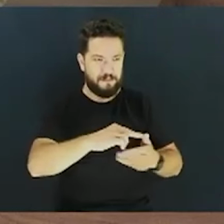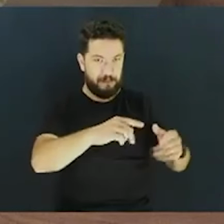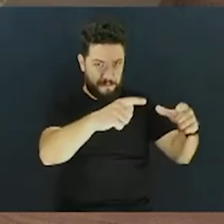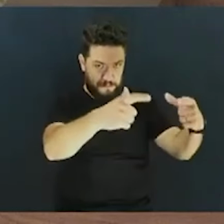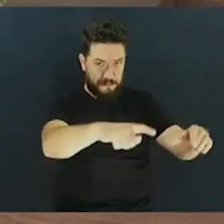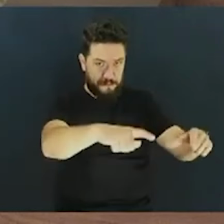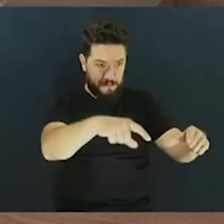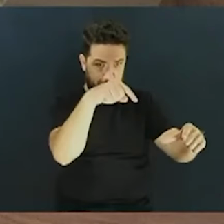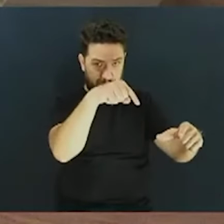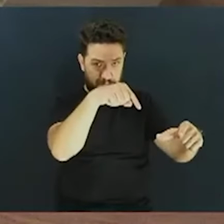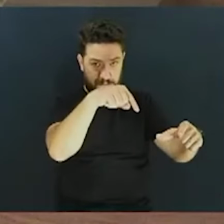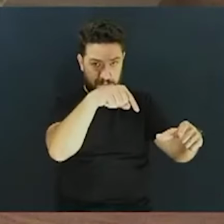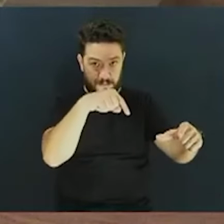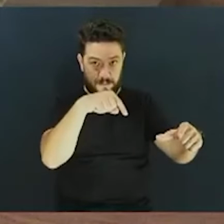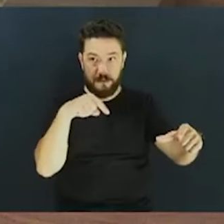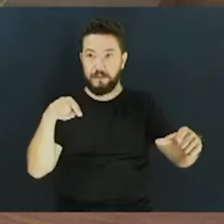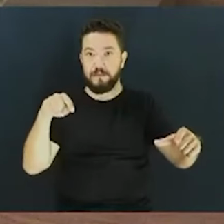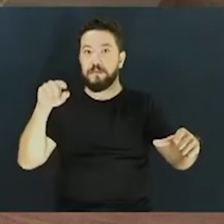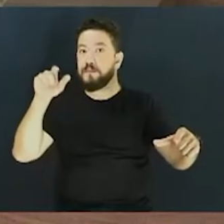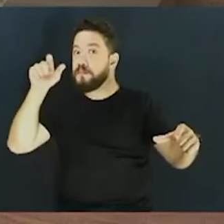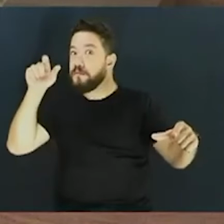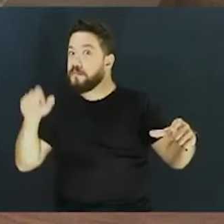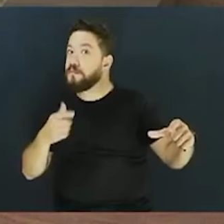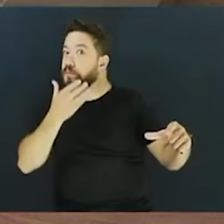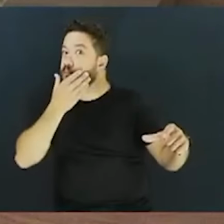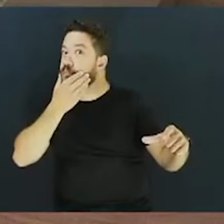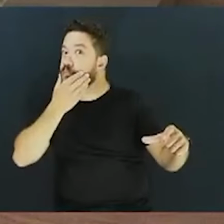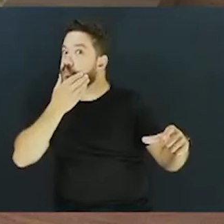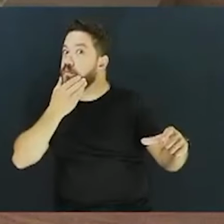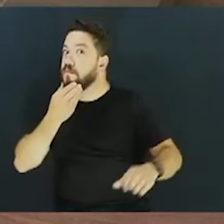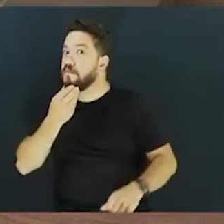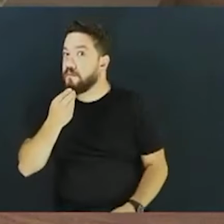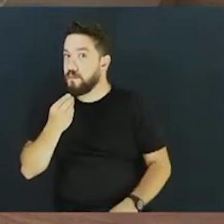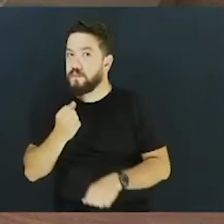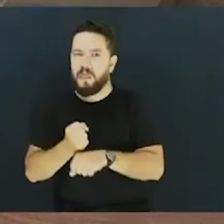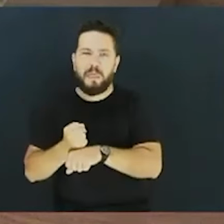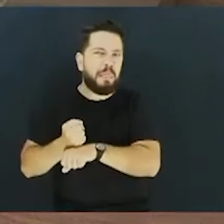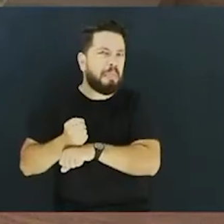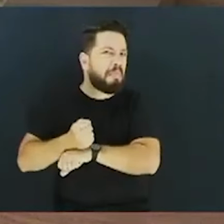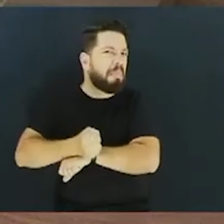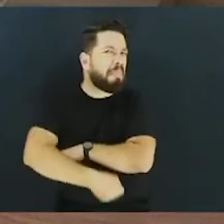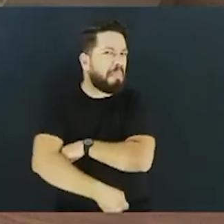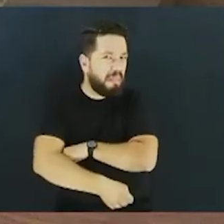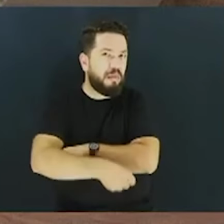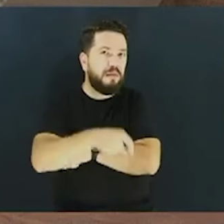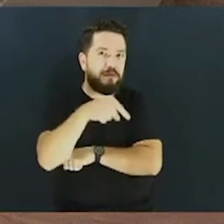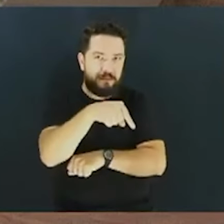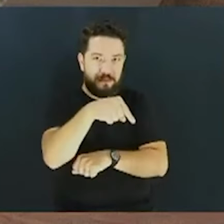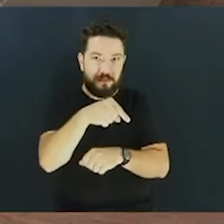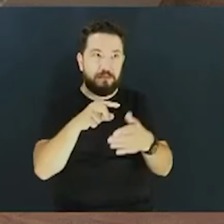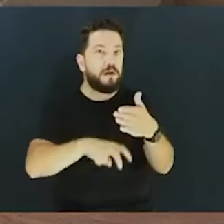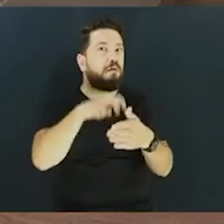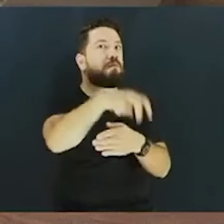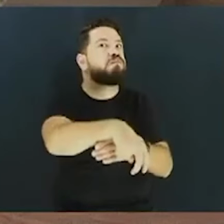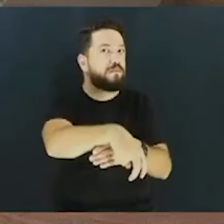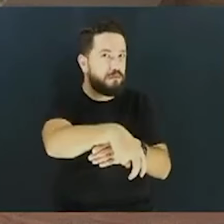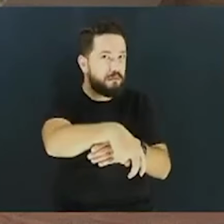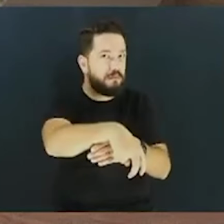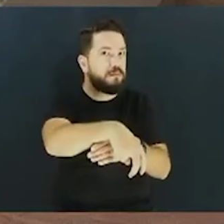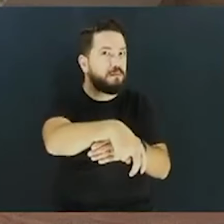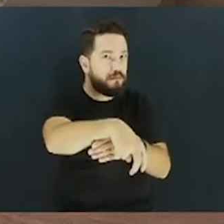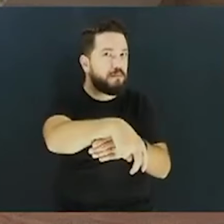invadido por Não foi invadido aquele espaço por alguém que